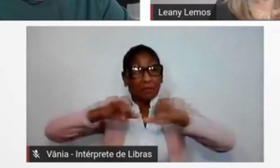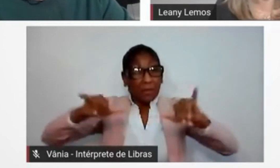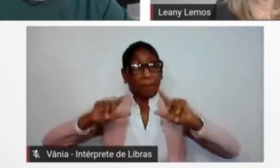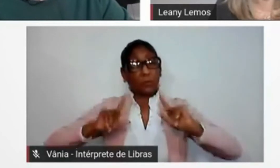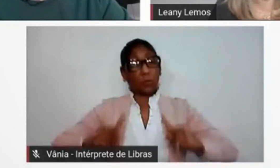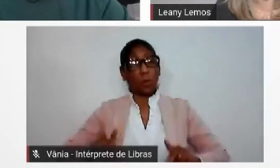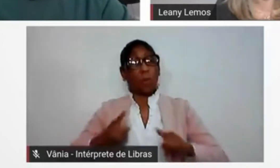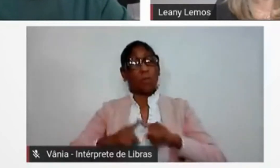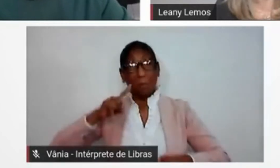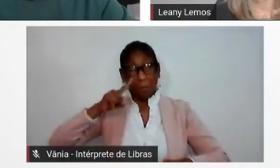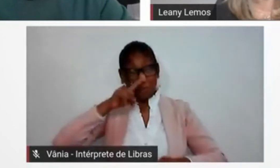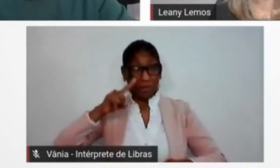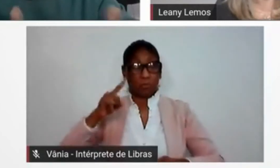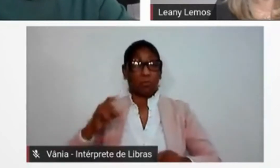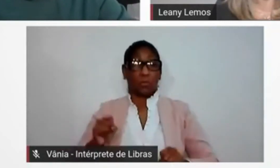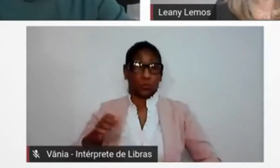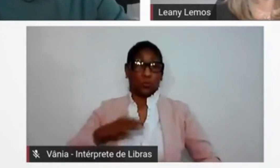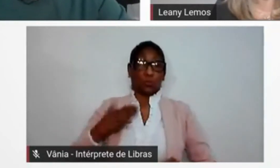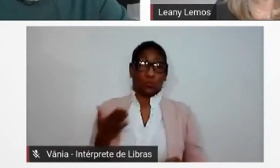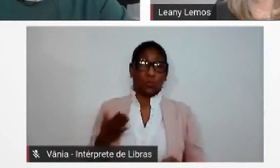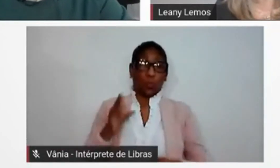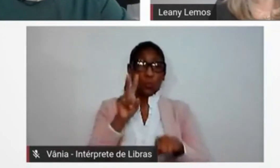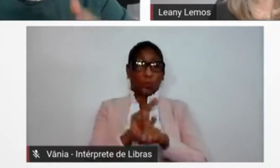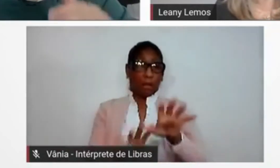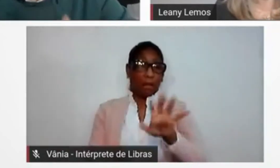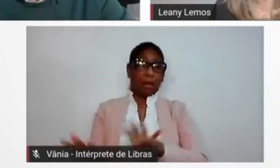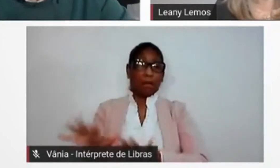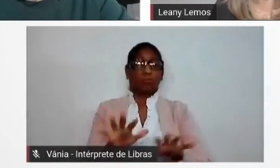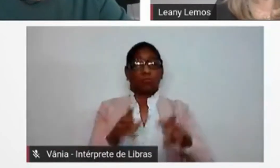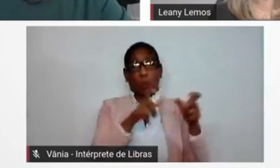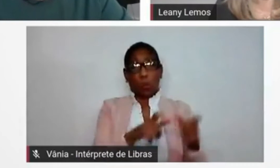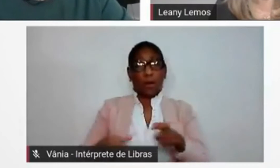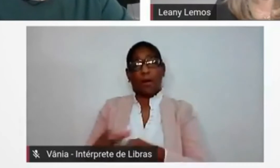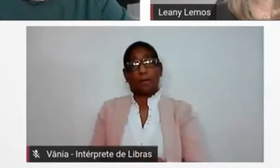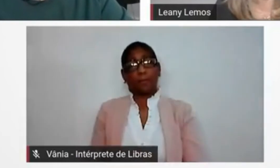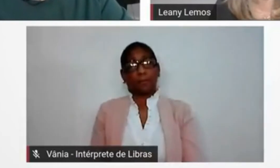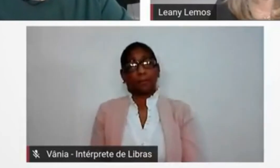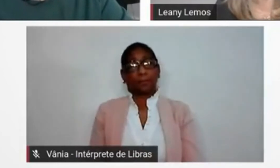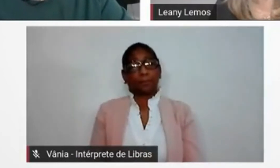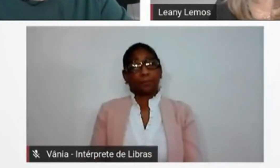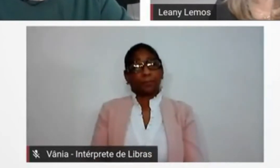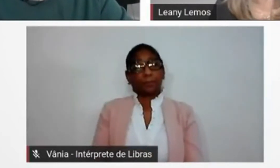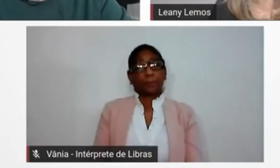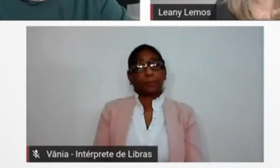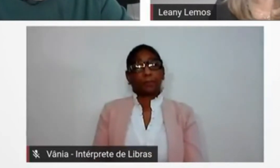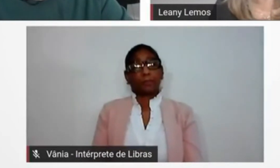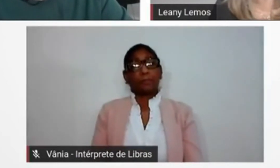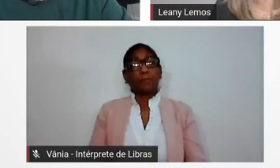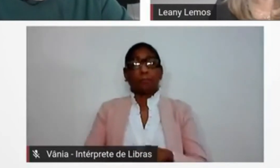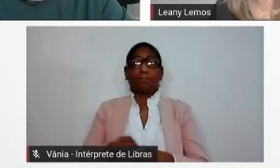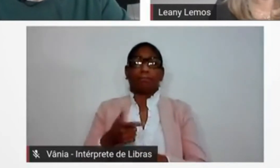enfrenta, para que se tomem todos os cuidados nessa região e se mantenha a